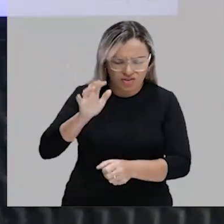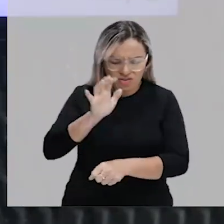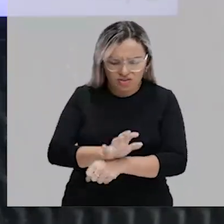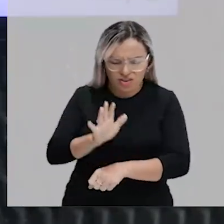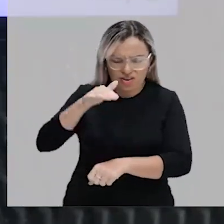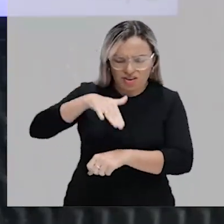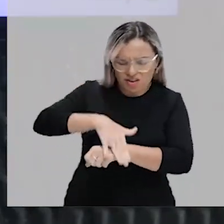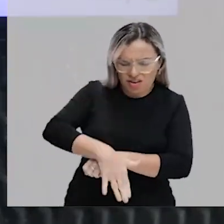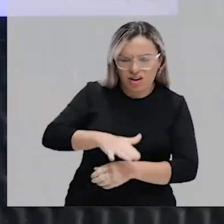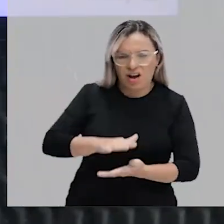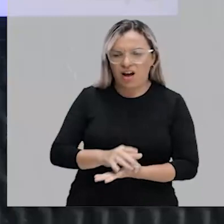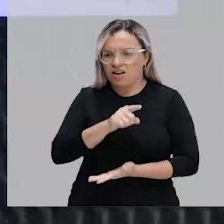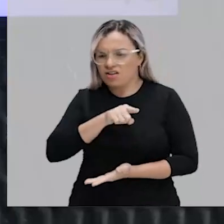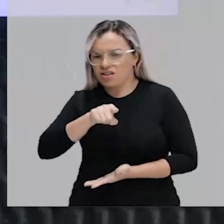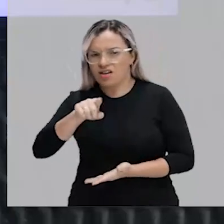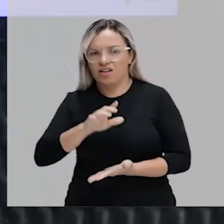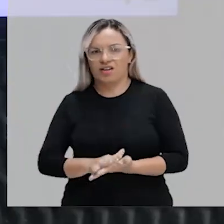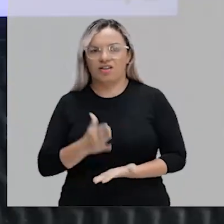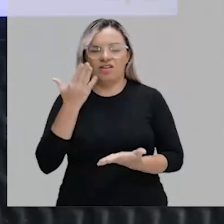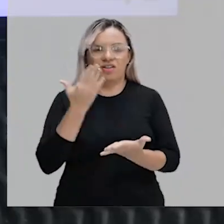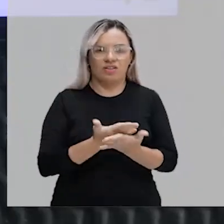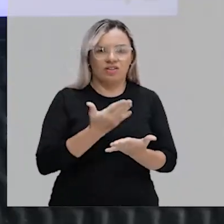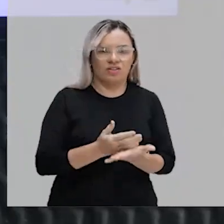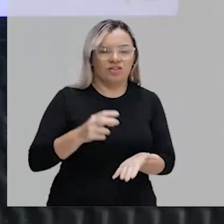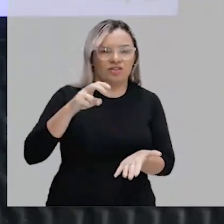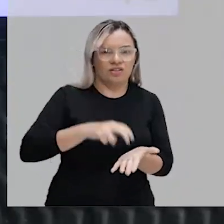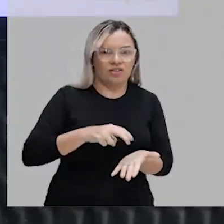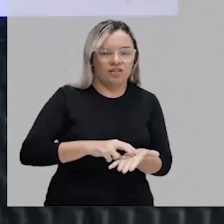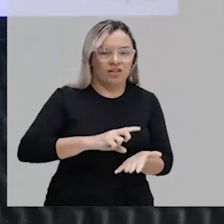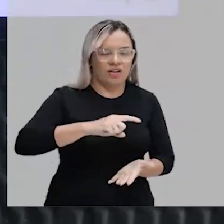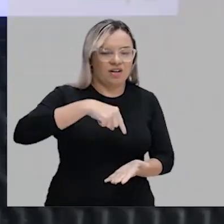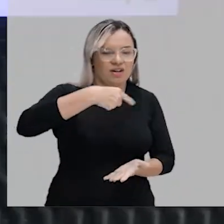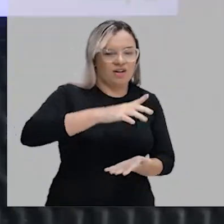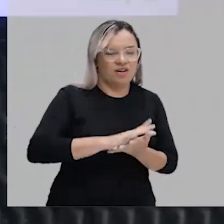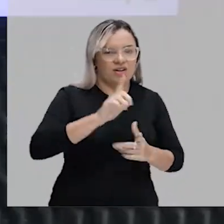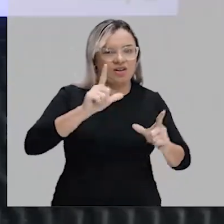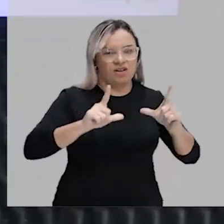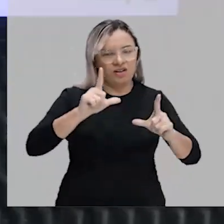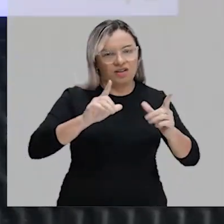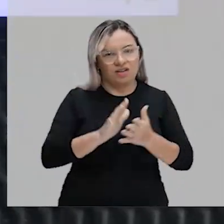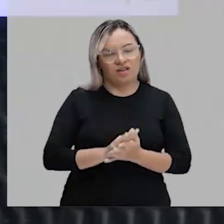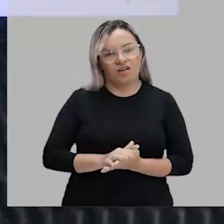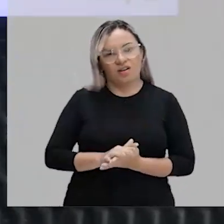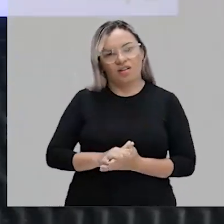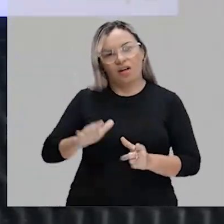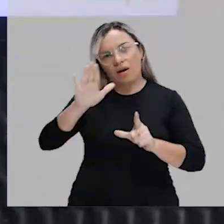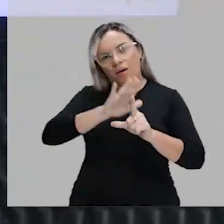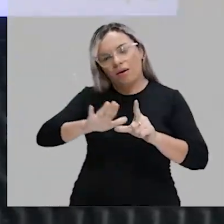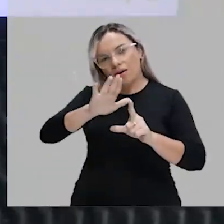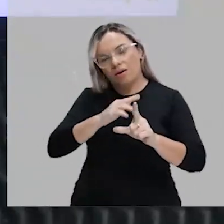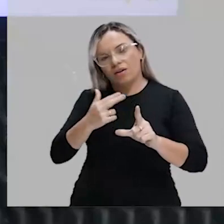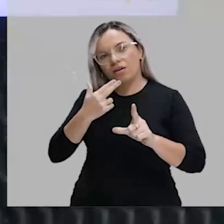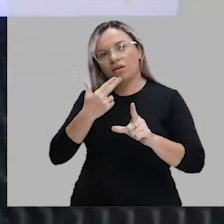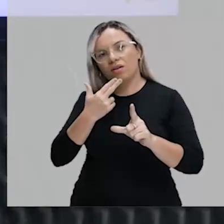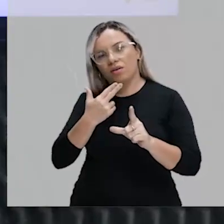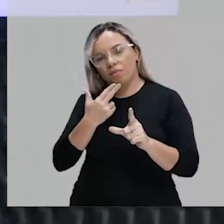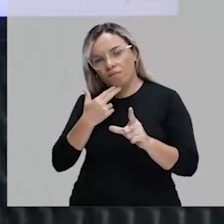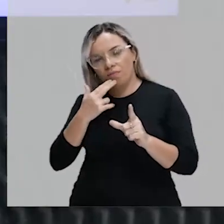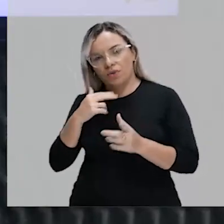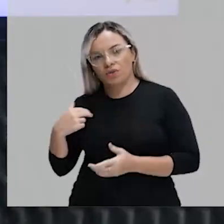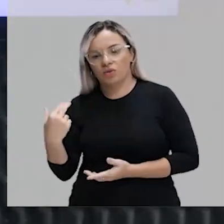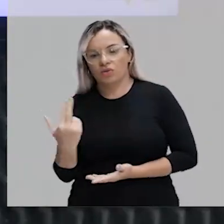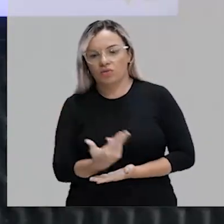Você estuda de manhã? Assiste no Contraturno as aulas da plataforma, porque nós somos um reforço para que